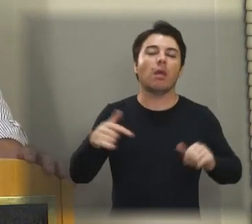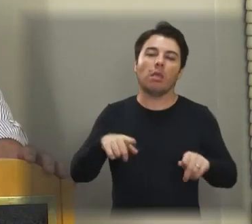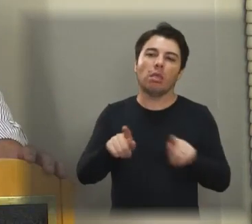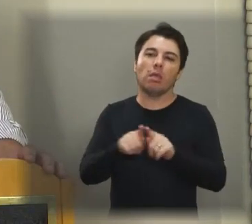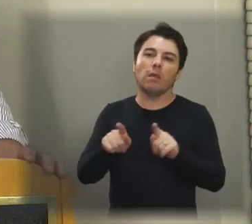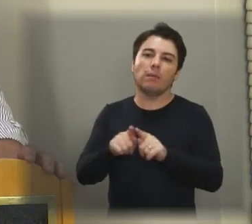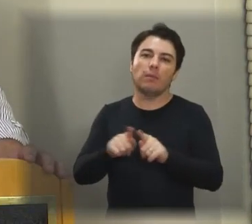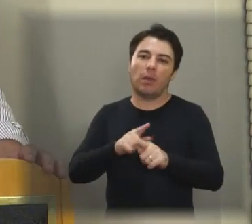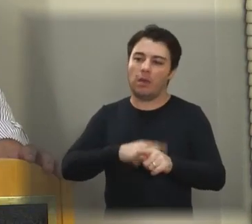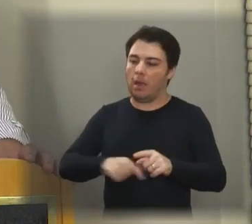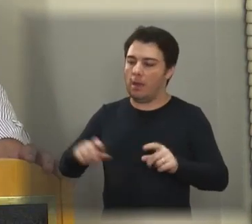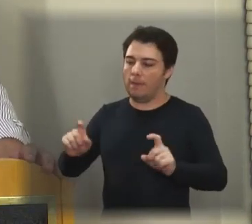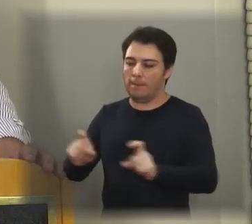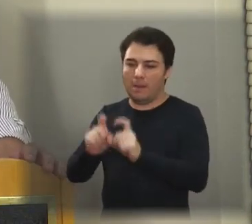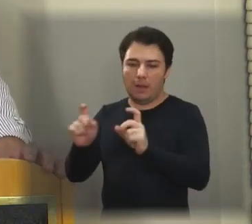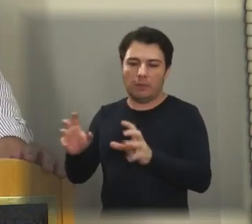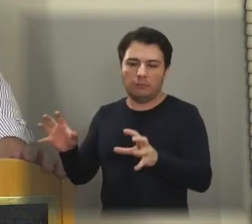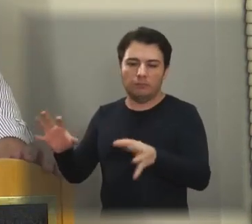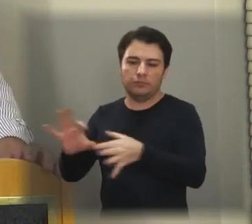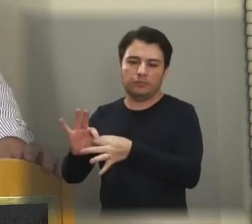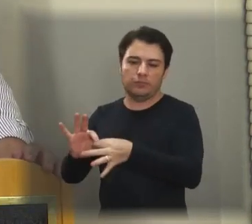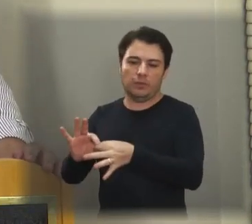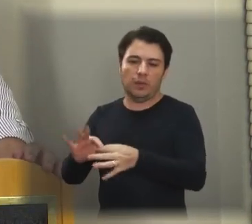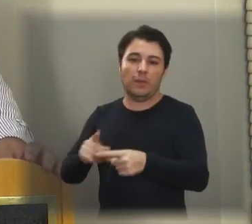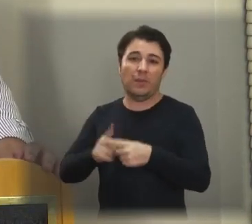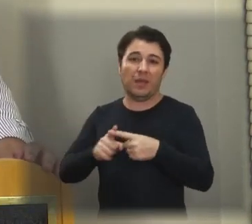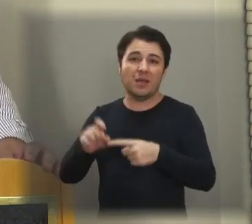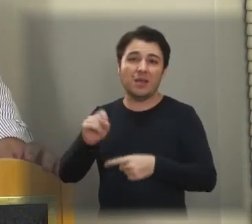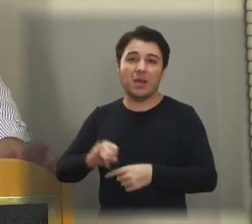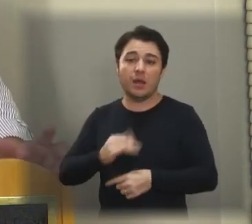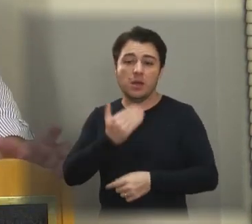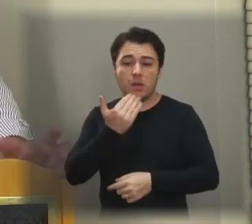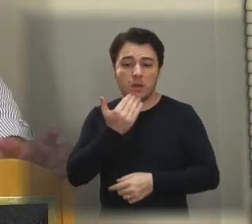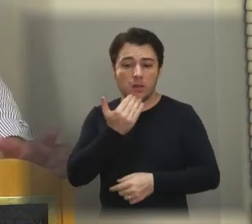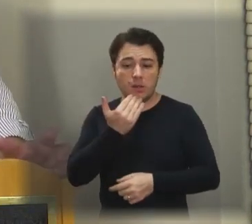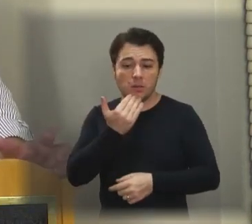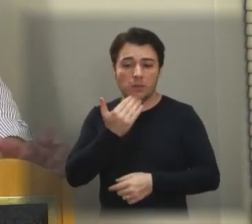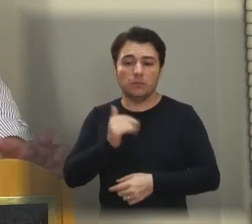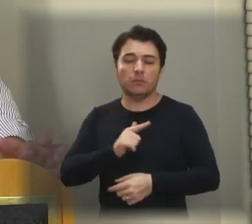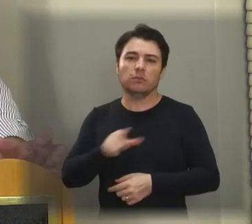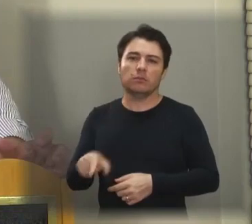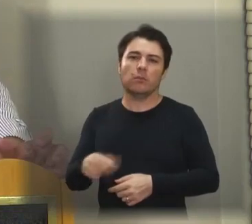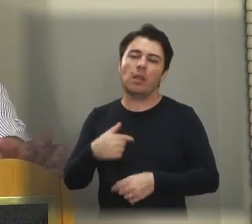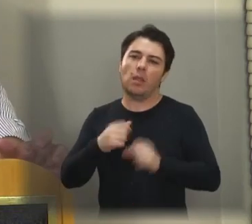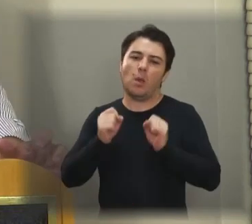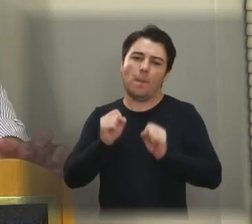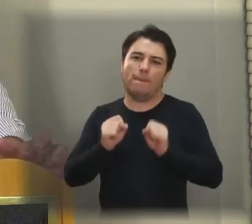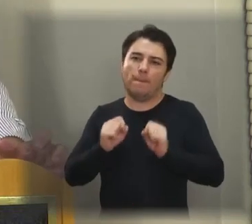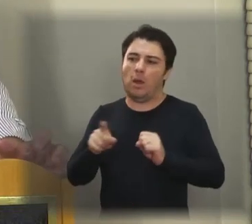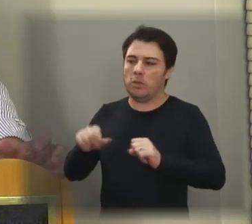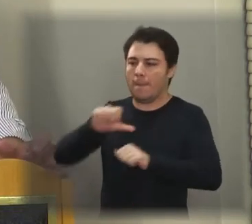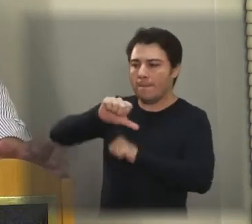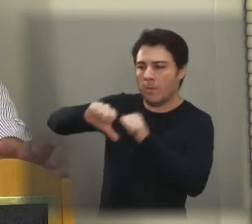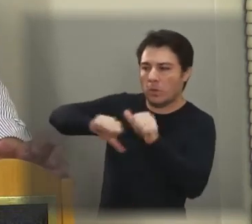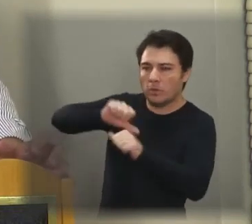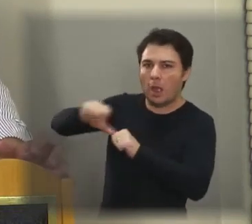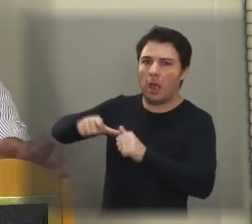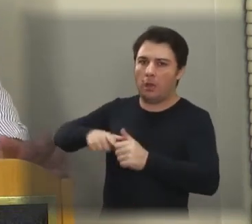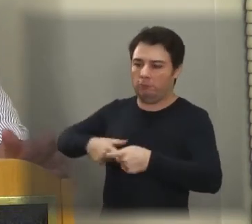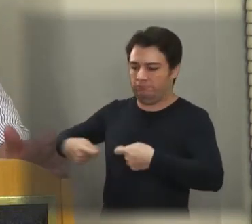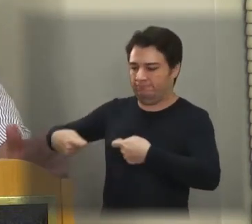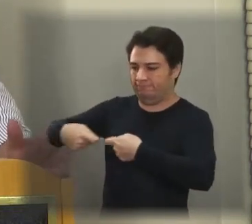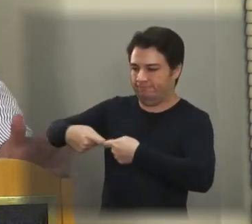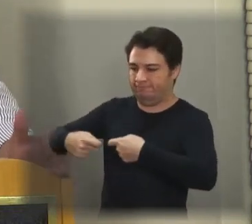lamentado a gente também coloca aqui no carregador porque se eu tiver um defeito né e um trecho eu consigo manobrar e religar o